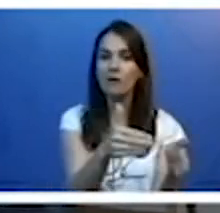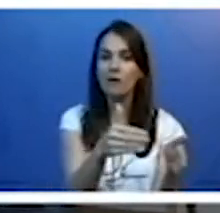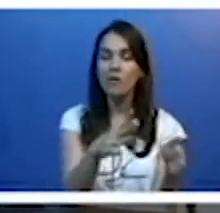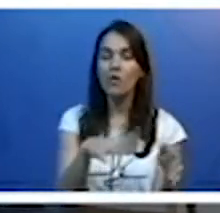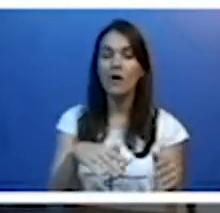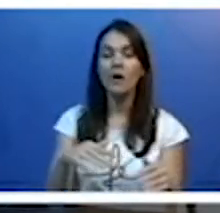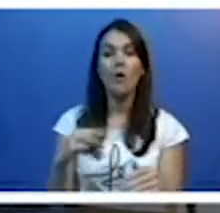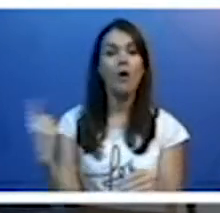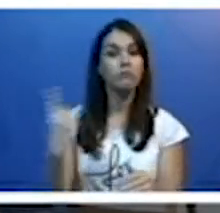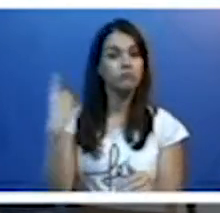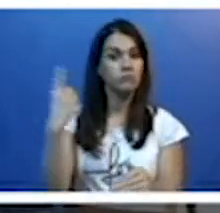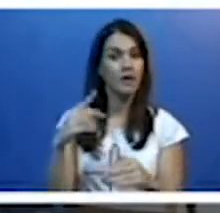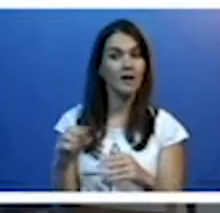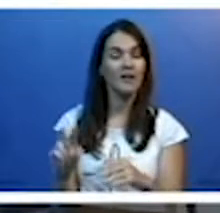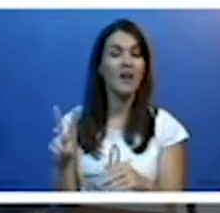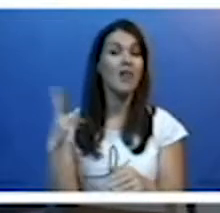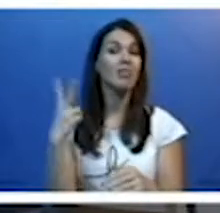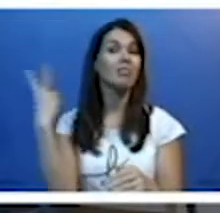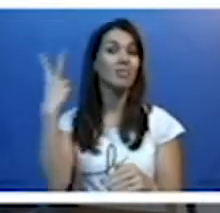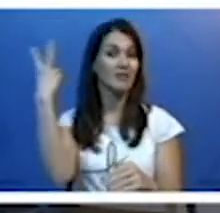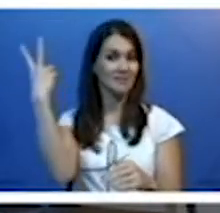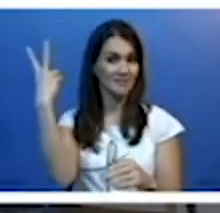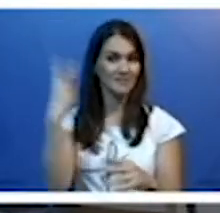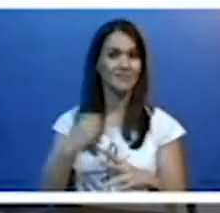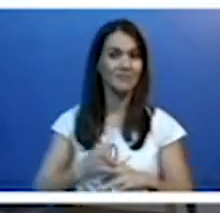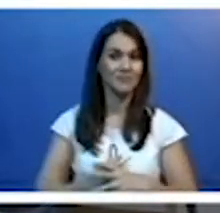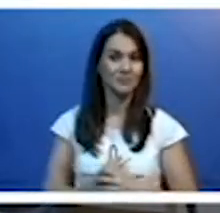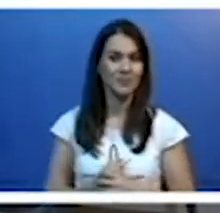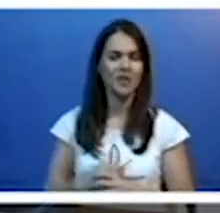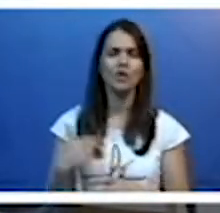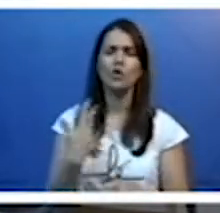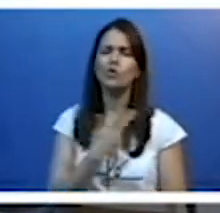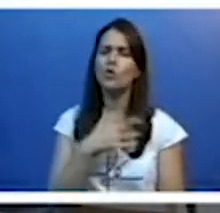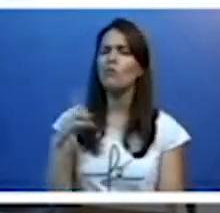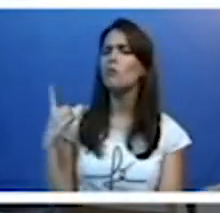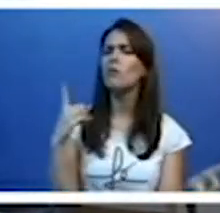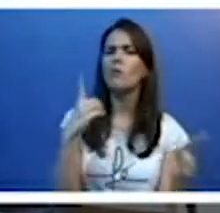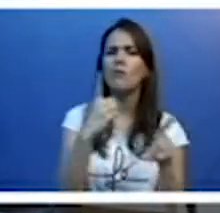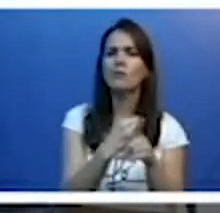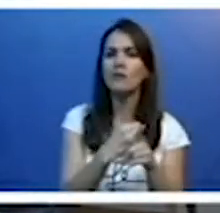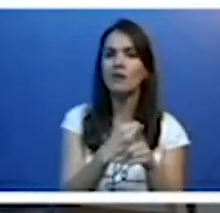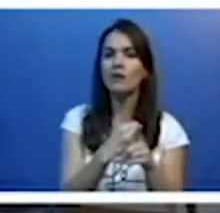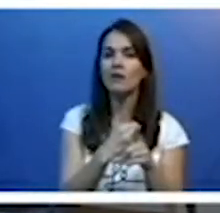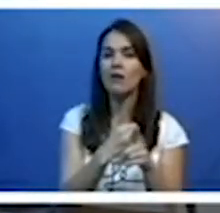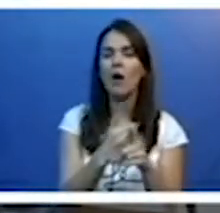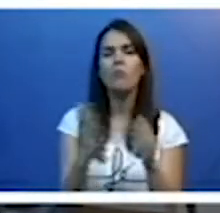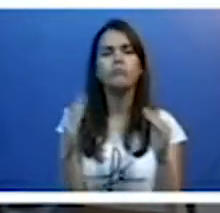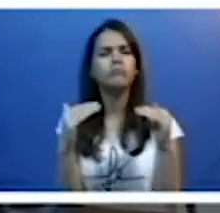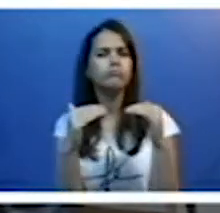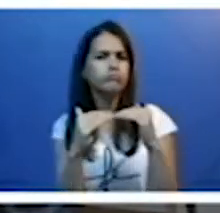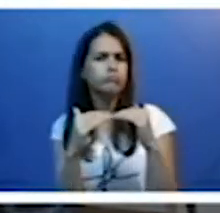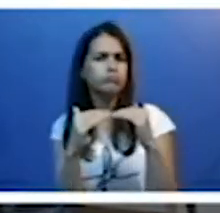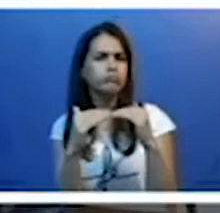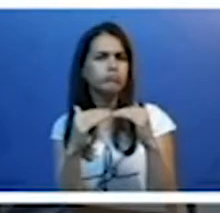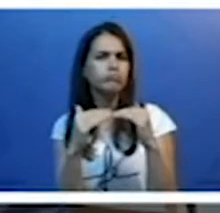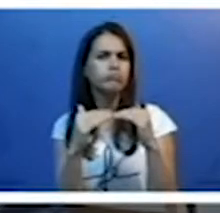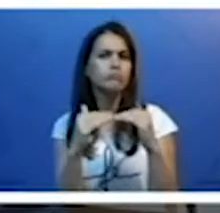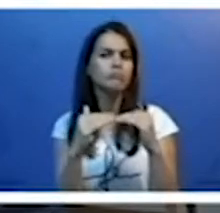grandezas proporcionais. A gente vai identificar, são proporcionais?